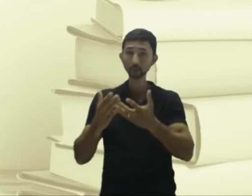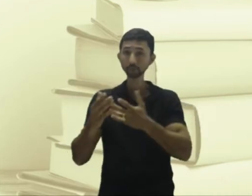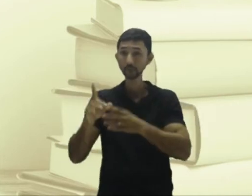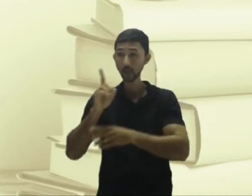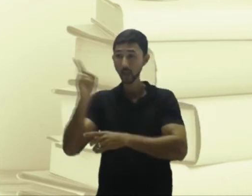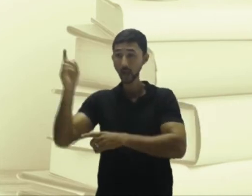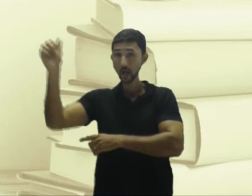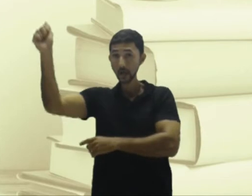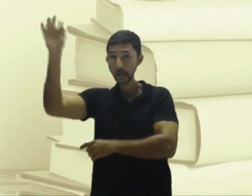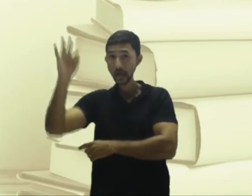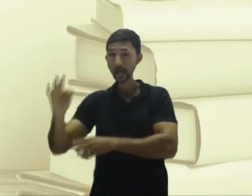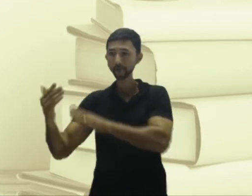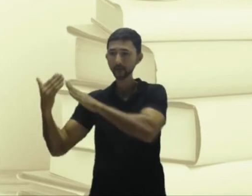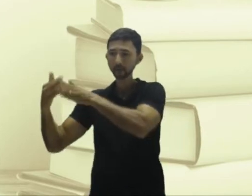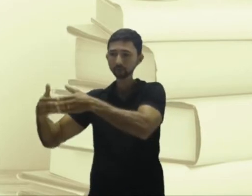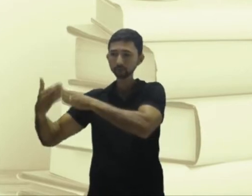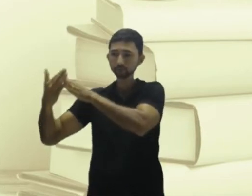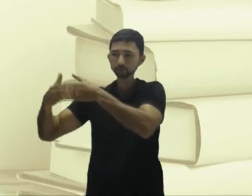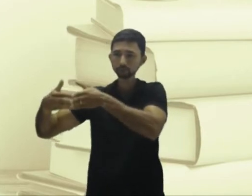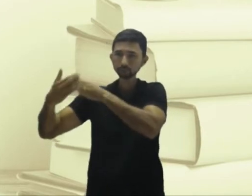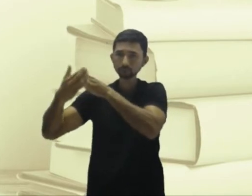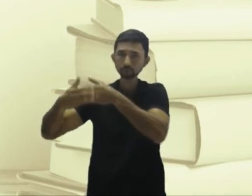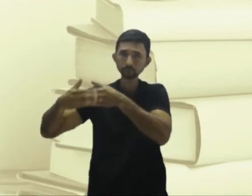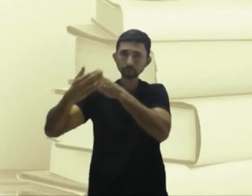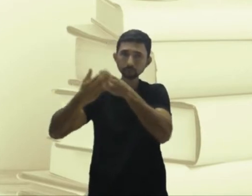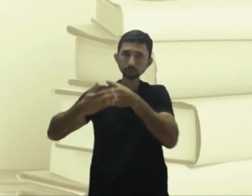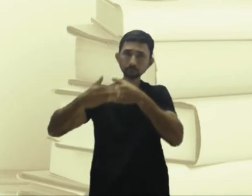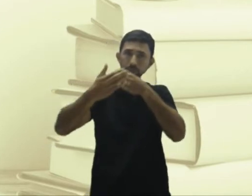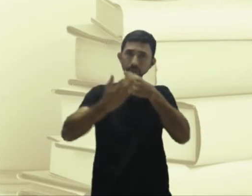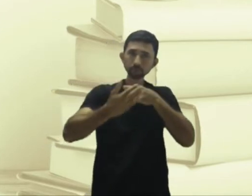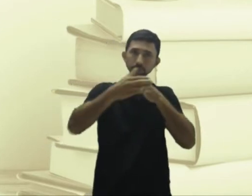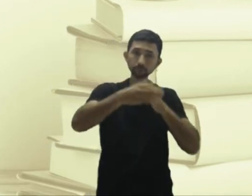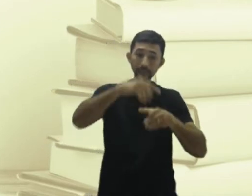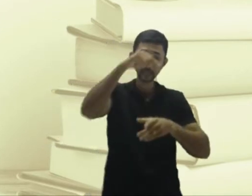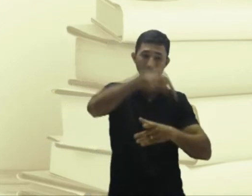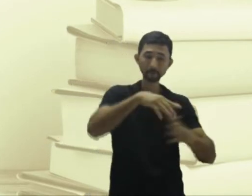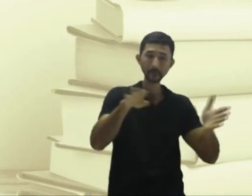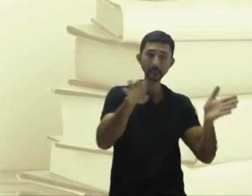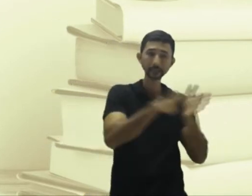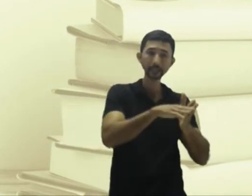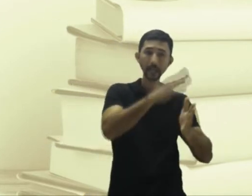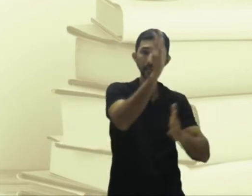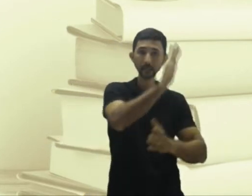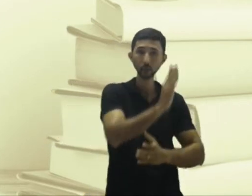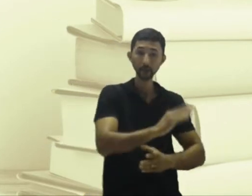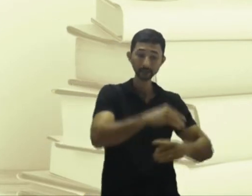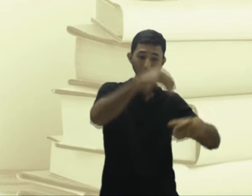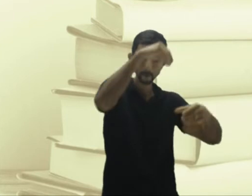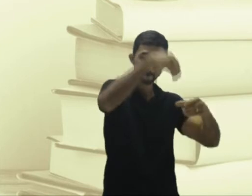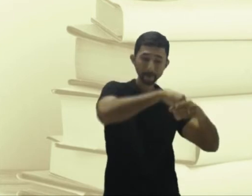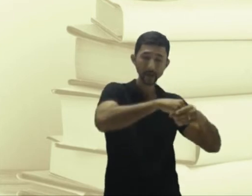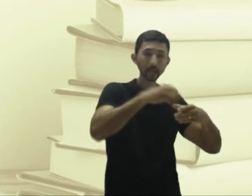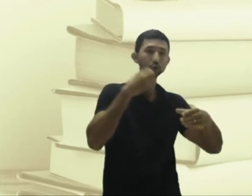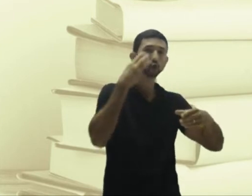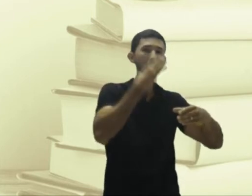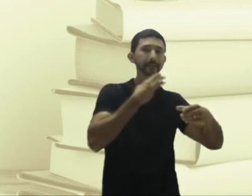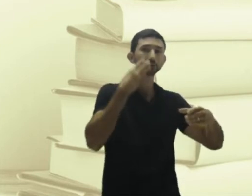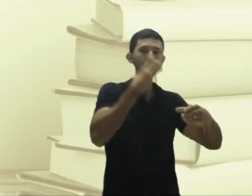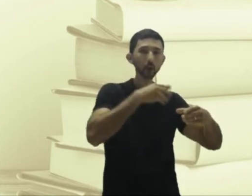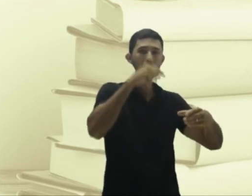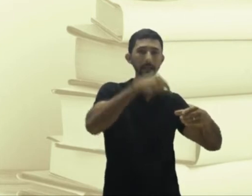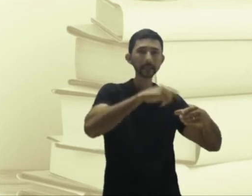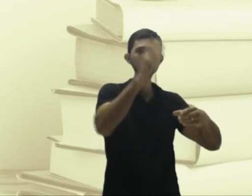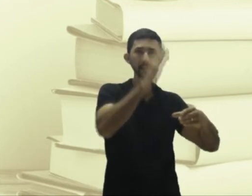eram levados da África até as regiões produtoras de açúcar no litoral brasileiro,